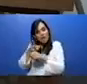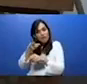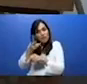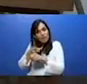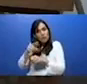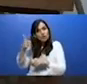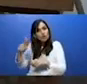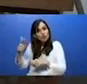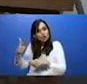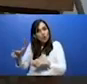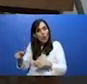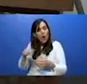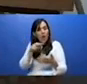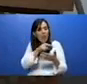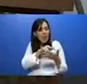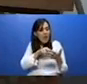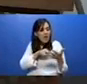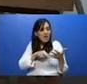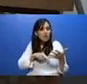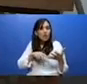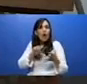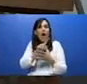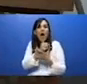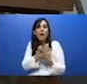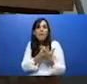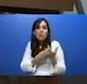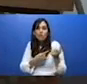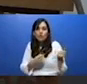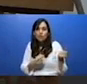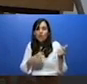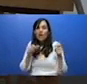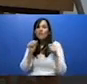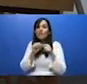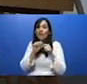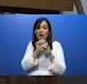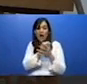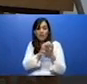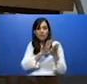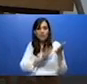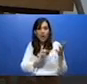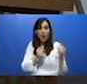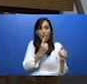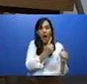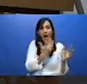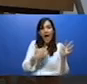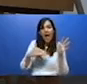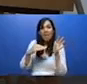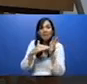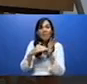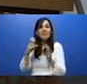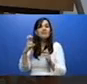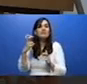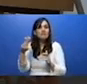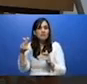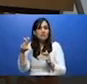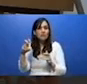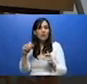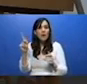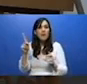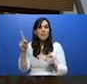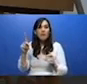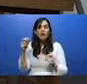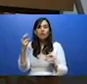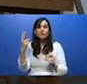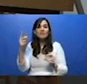calma, faça a leitura da apostila. Vão fazer os exercícios do 1 até o 5, da página